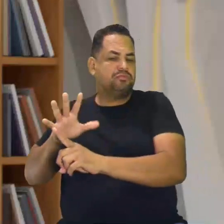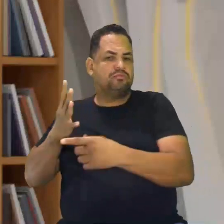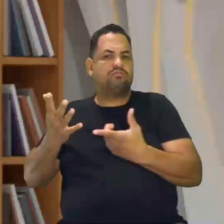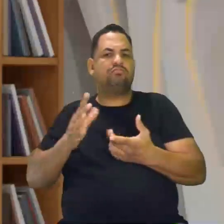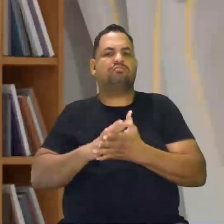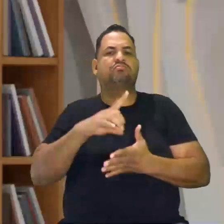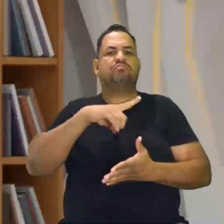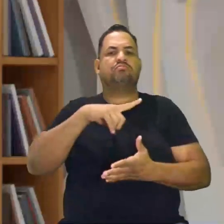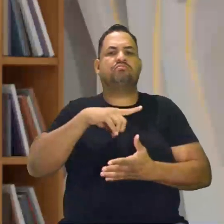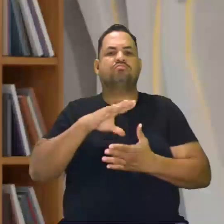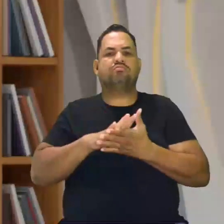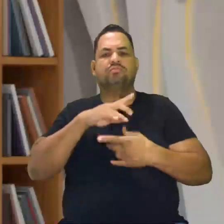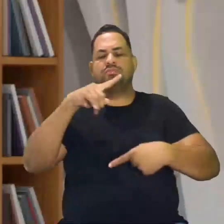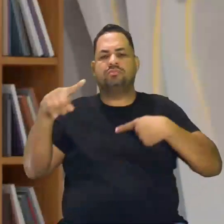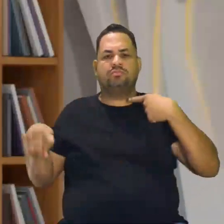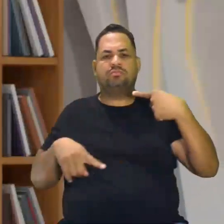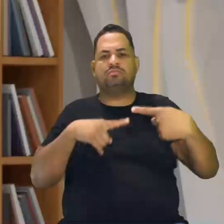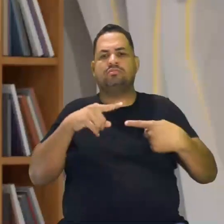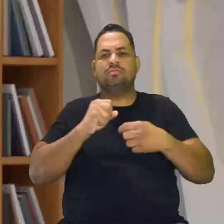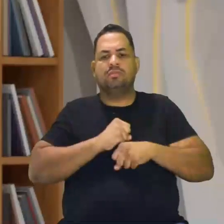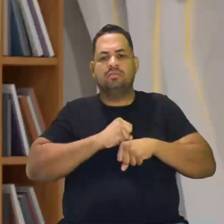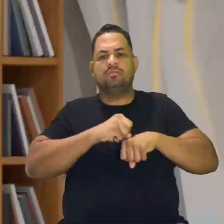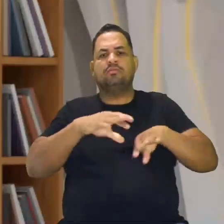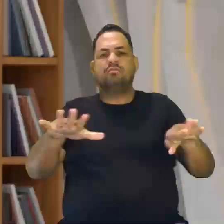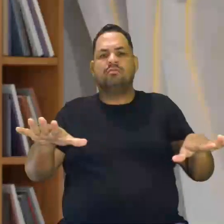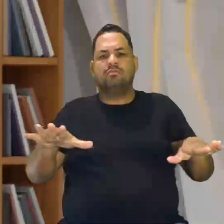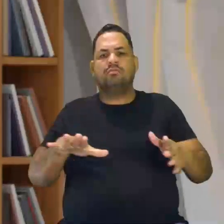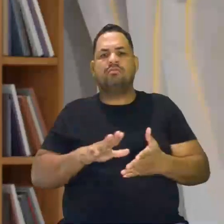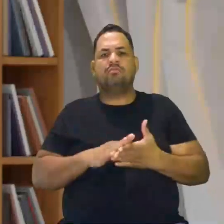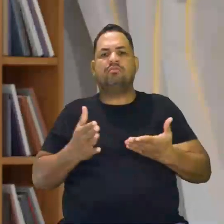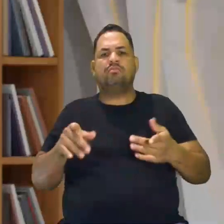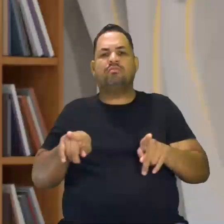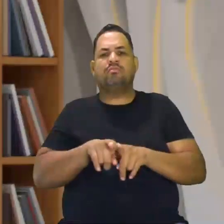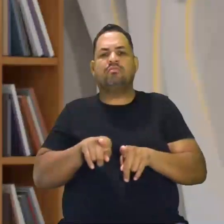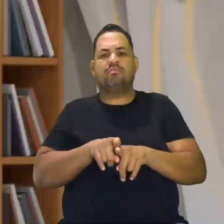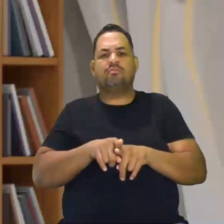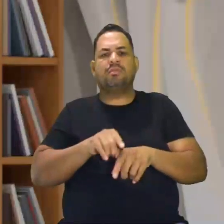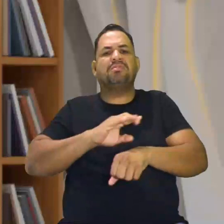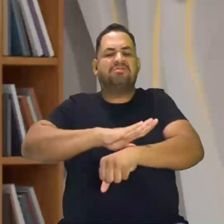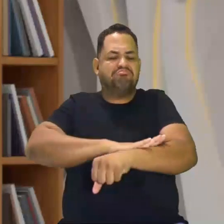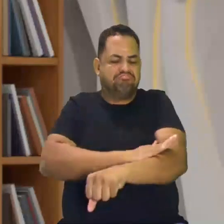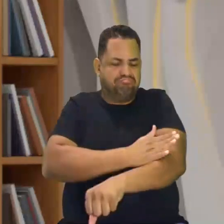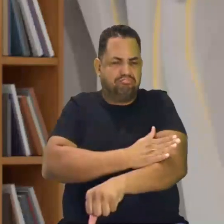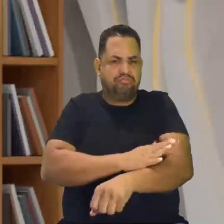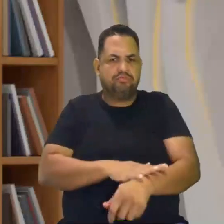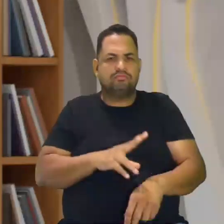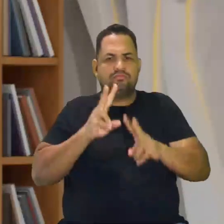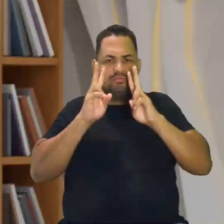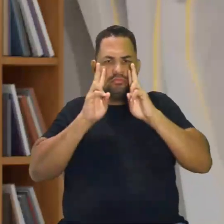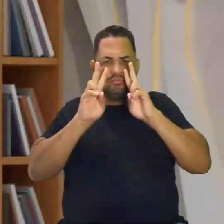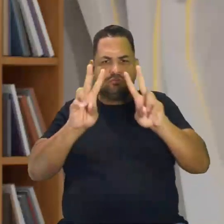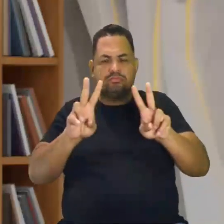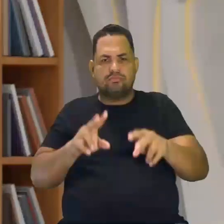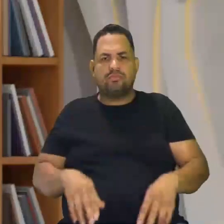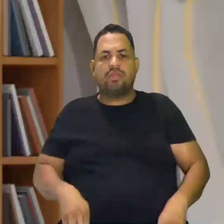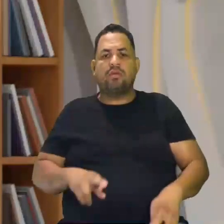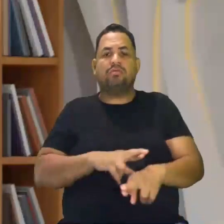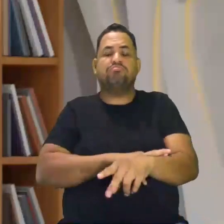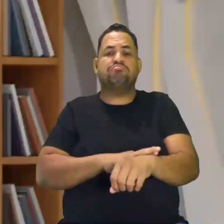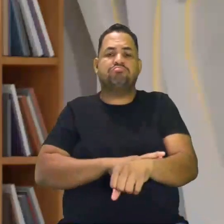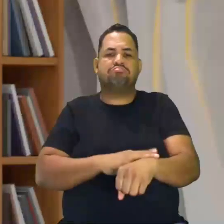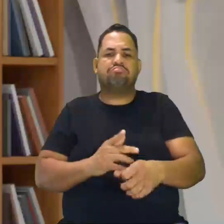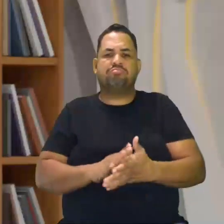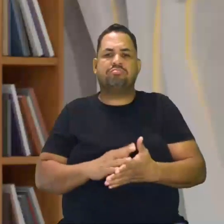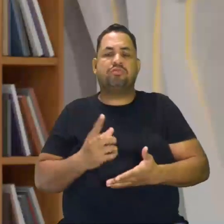aí ela teve esse papel de disseminar também o racismo, né? Essa visão aí de raça. Hoje a gente